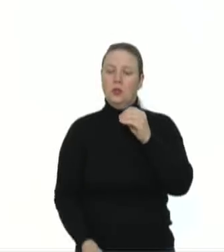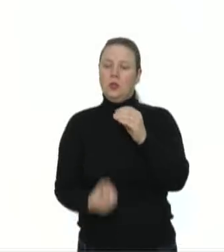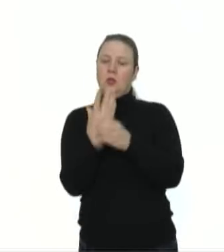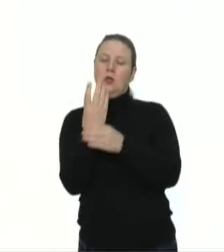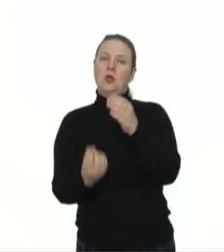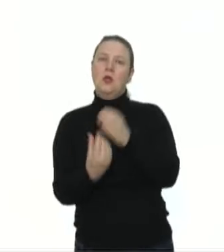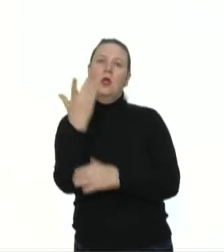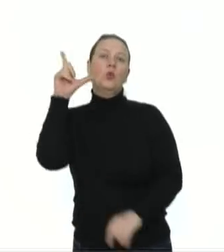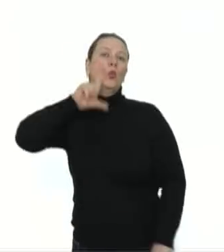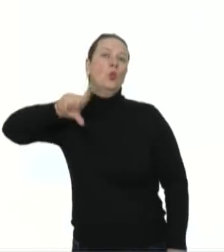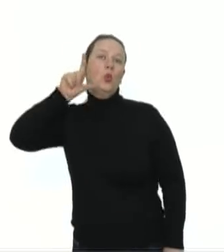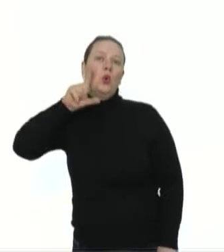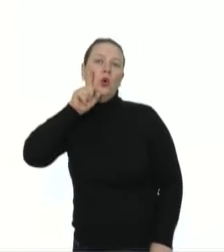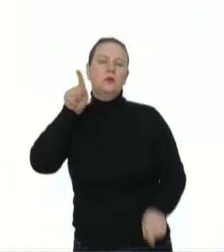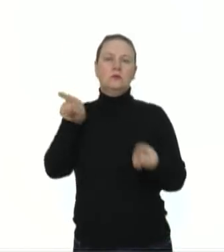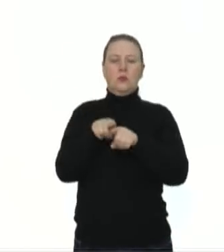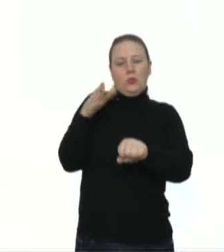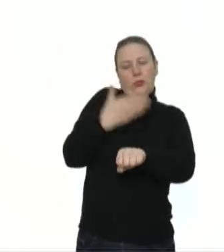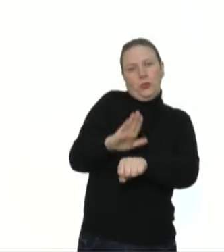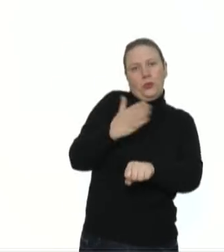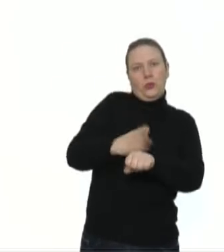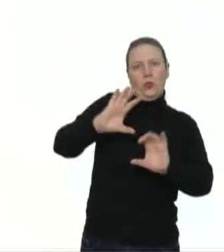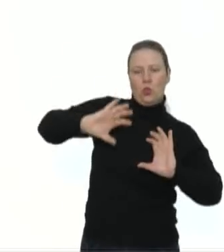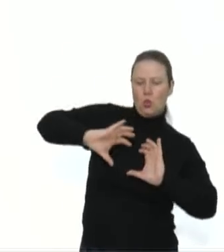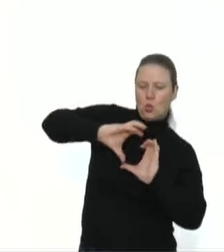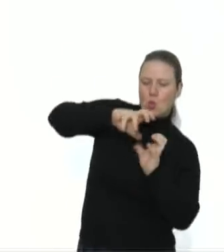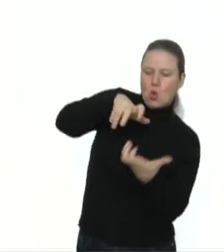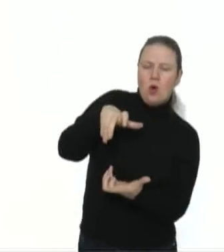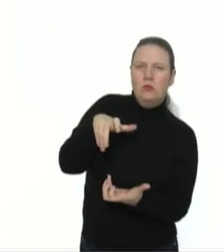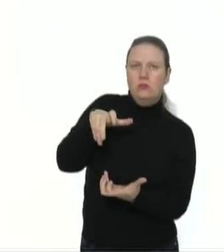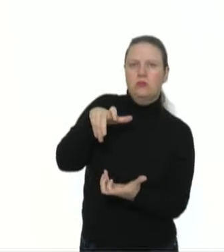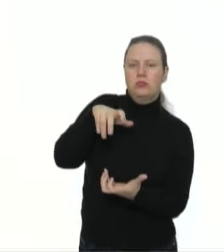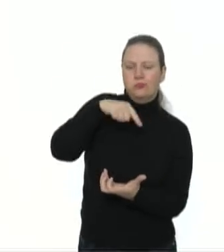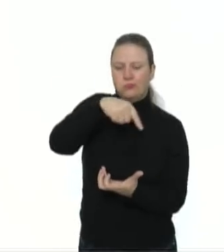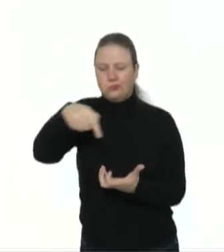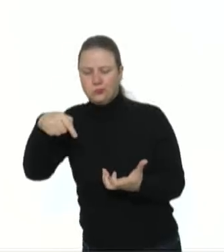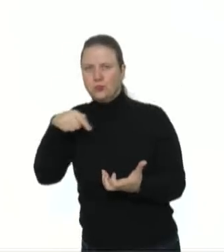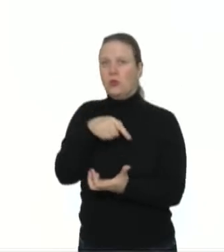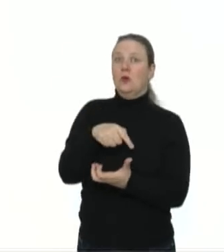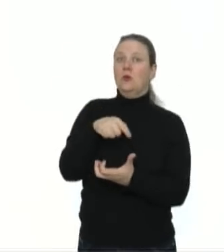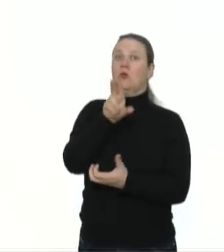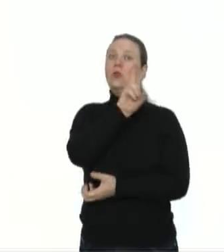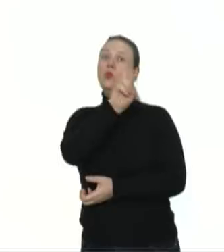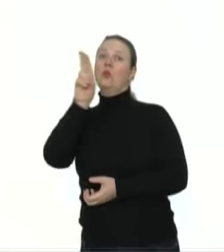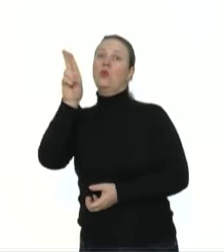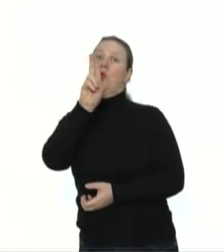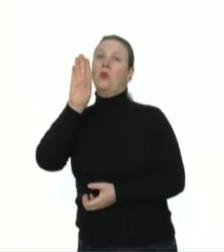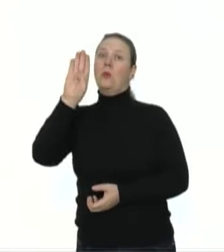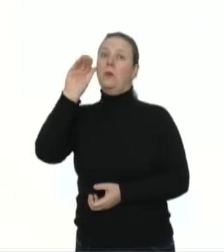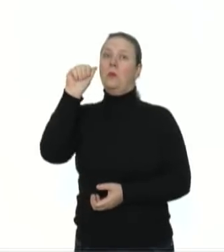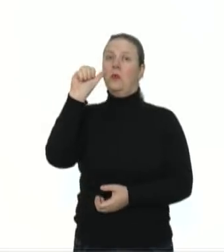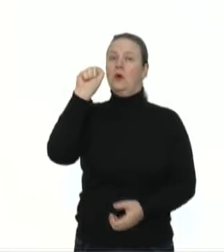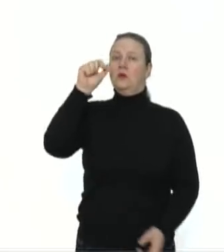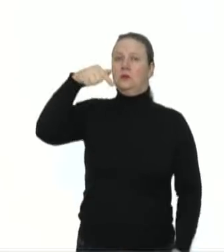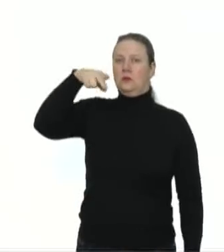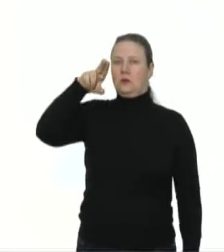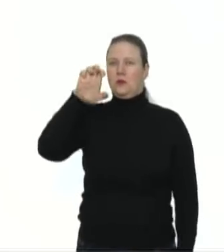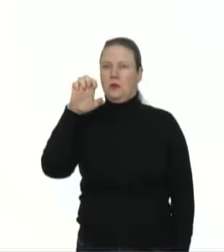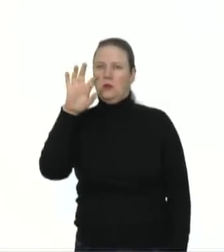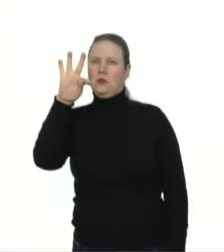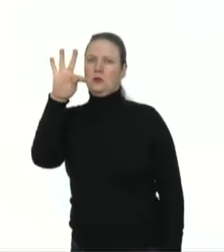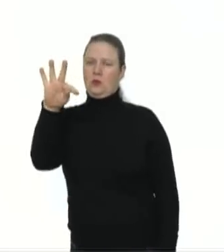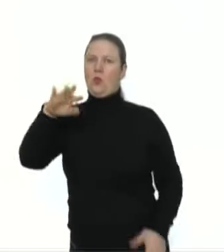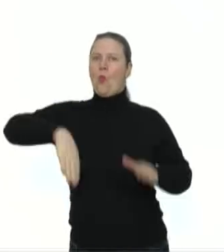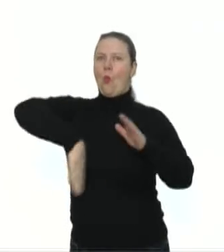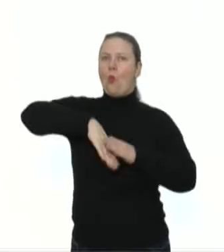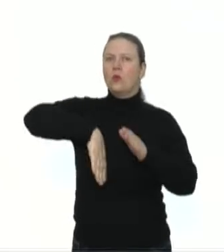Estados Unidos e praticado em todo o mundo. Seu nome, basquetebol, está